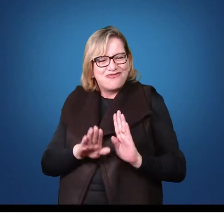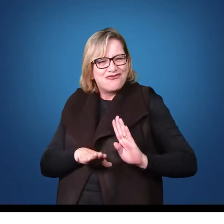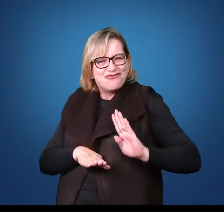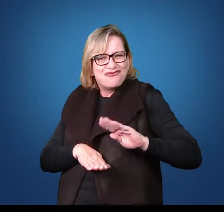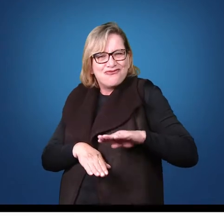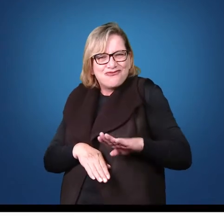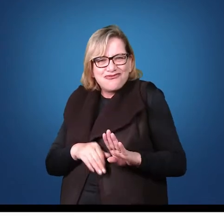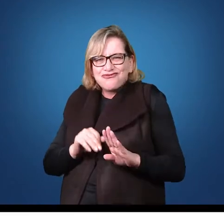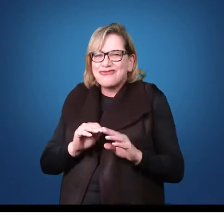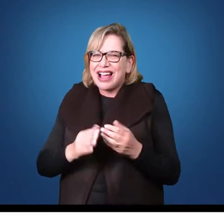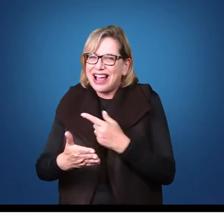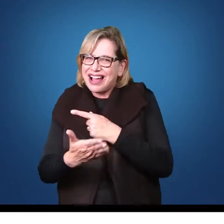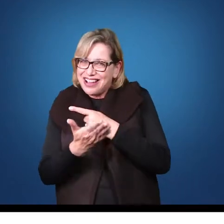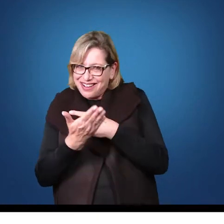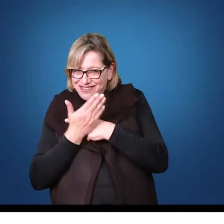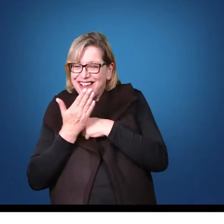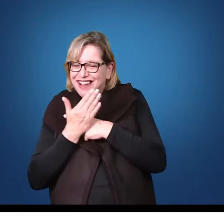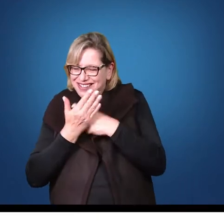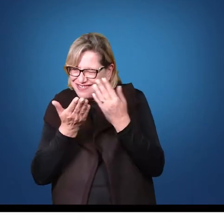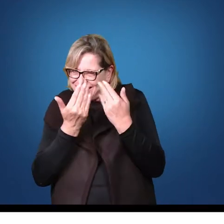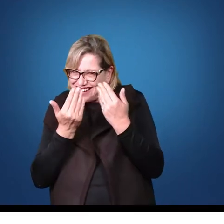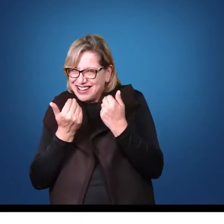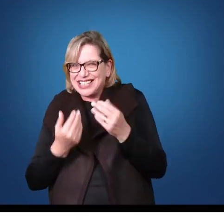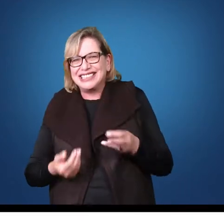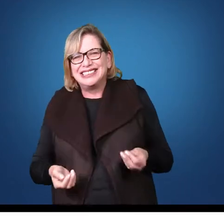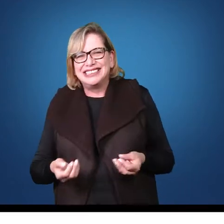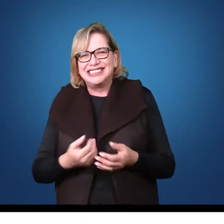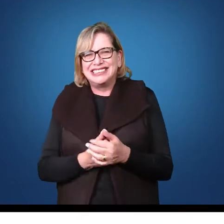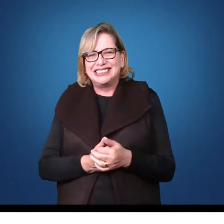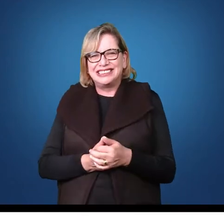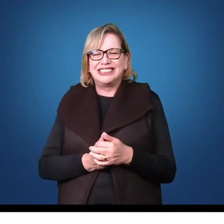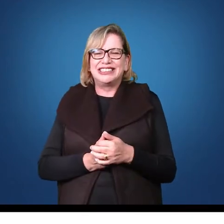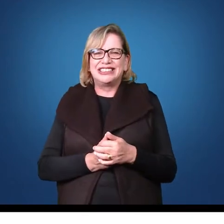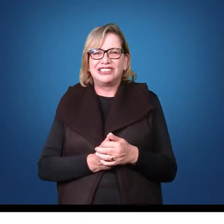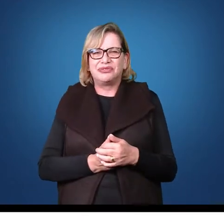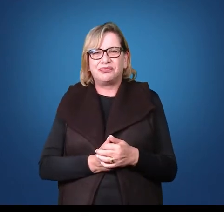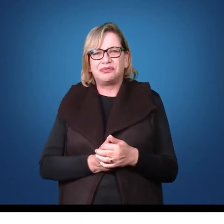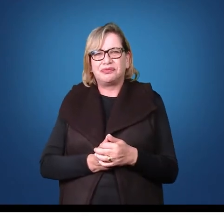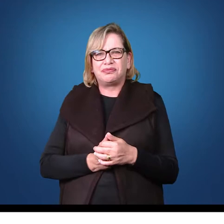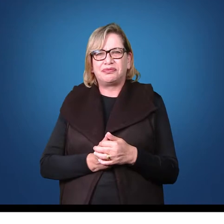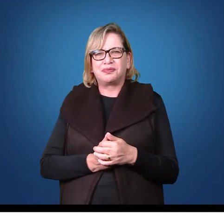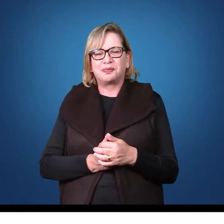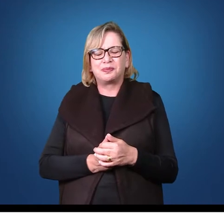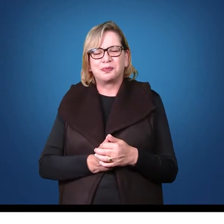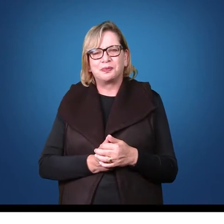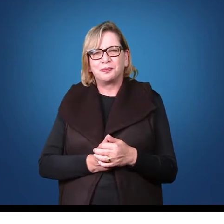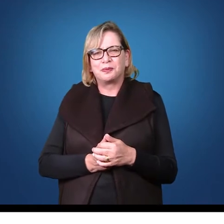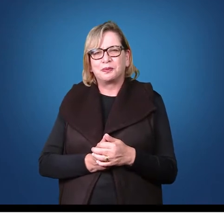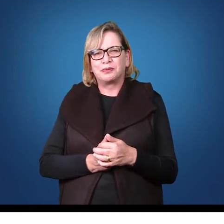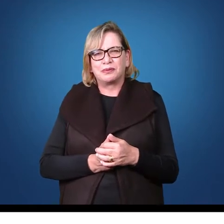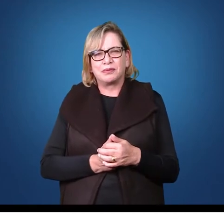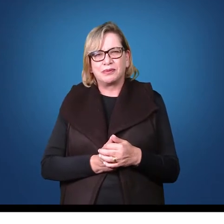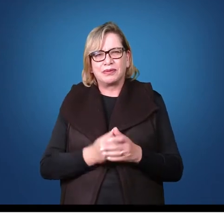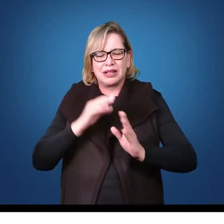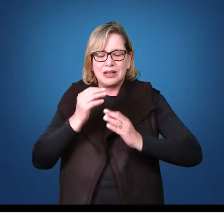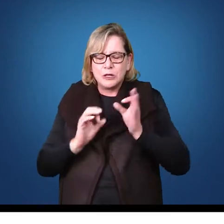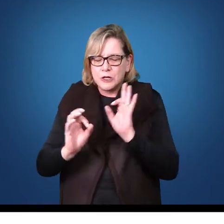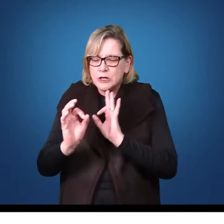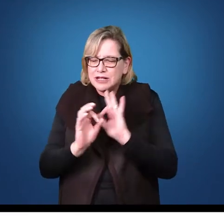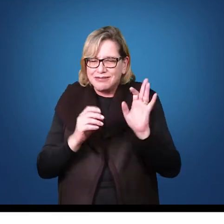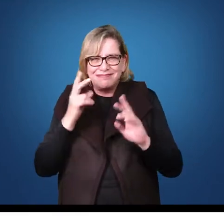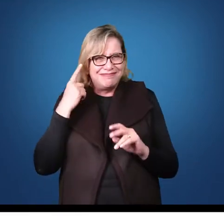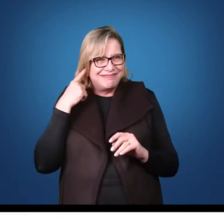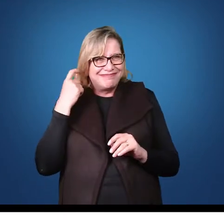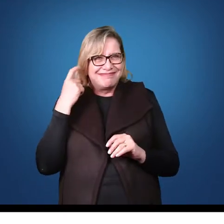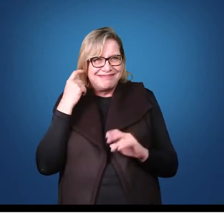Venham. Venham ajudar, gatinhos.